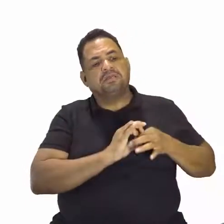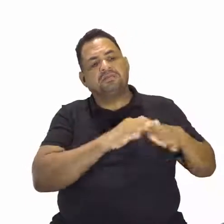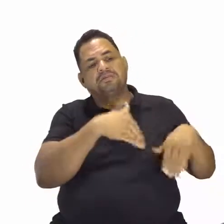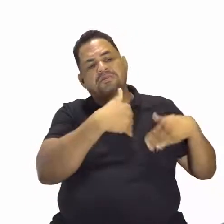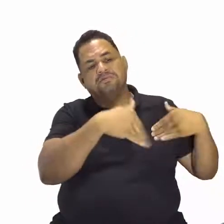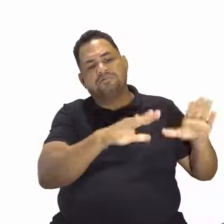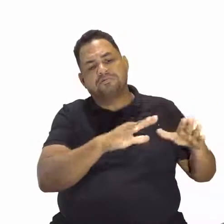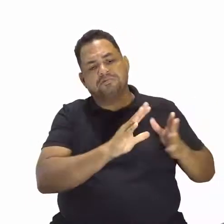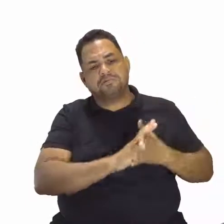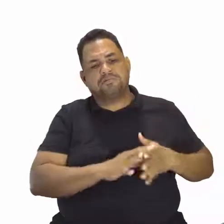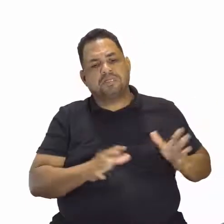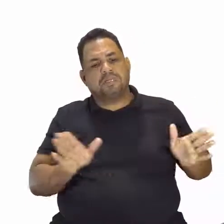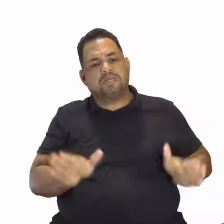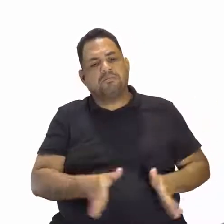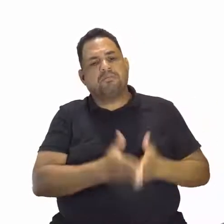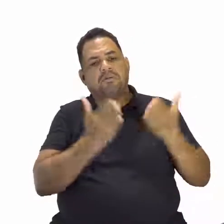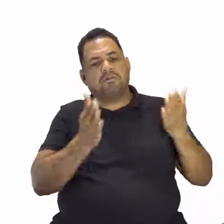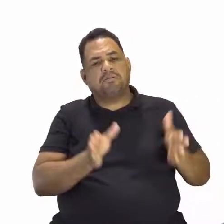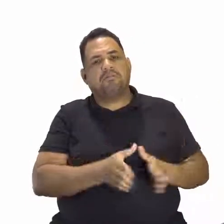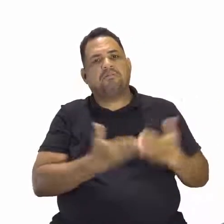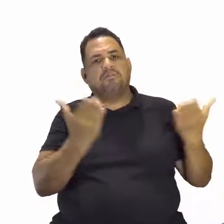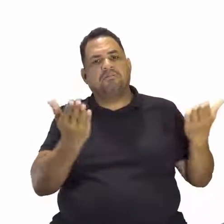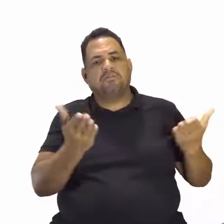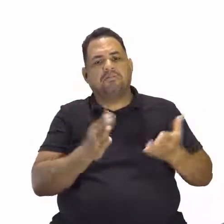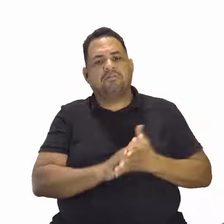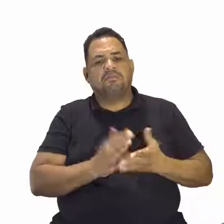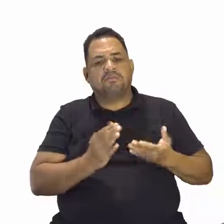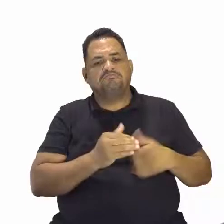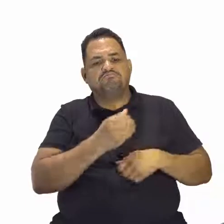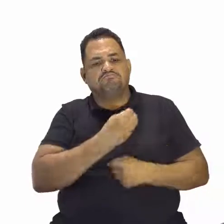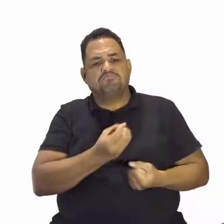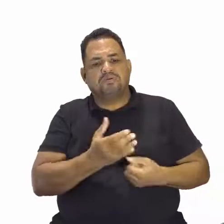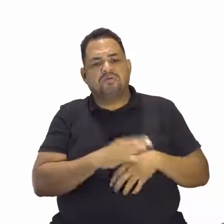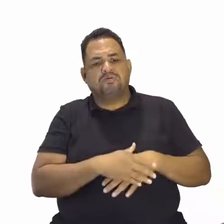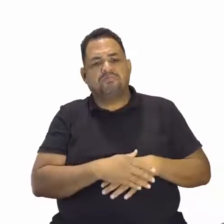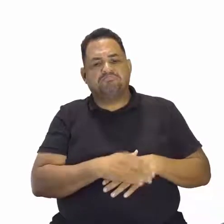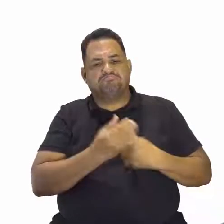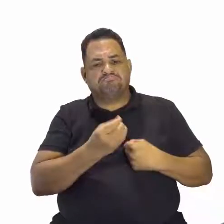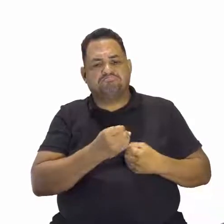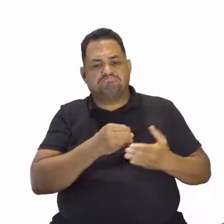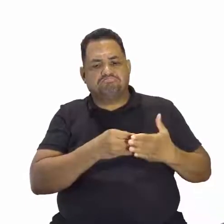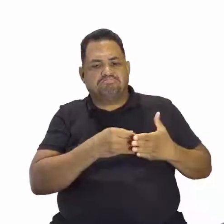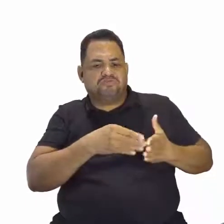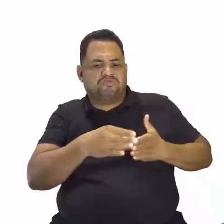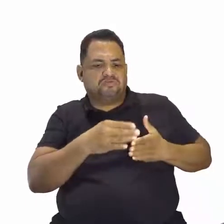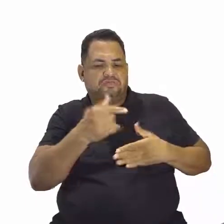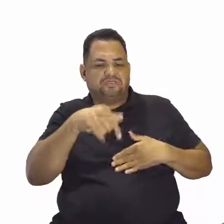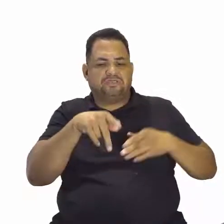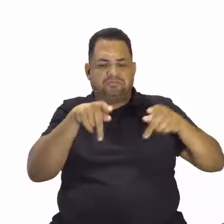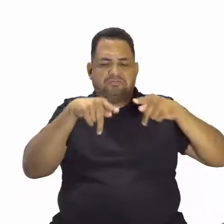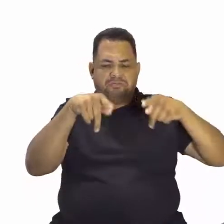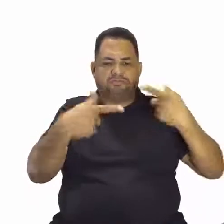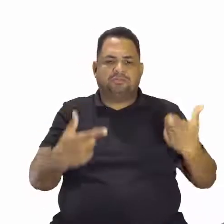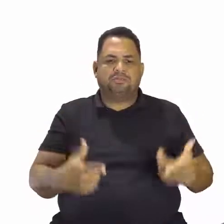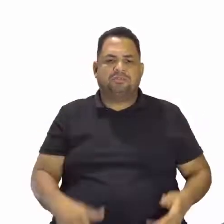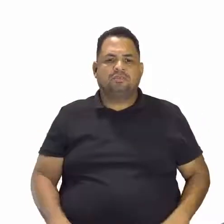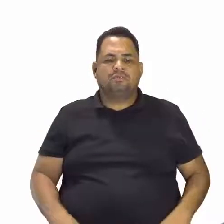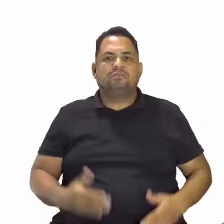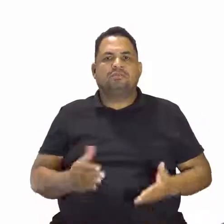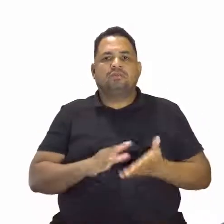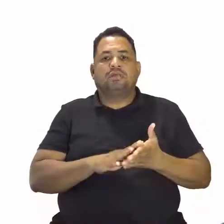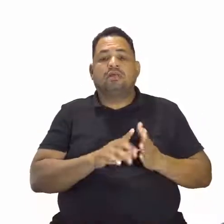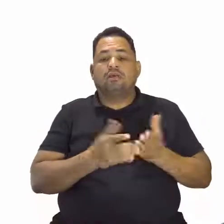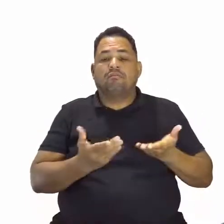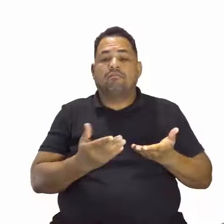pobreza, na marginalização, sendo discriminada, porque é considerada aí um atraso a esse desenvolvimento